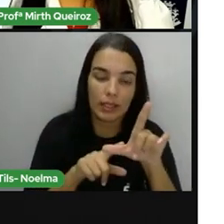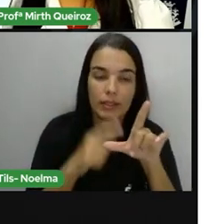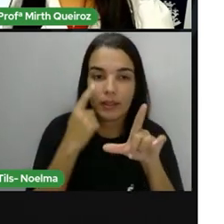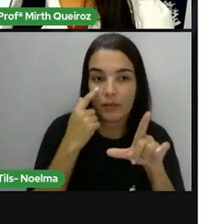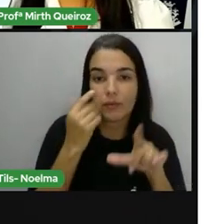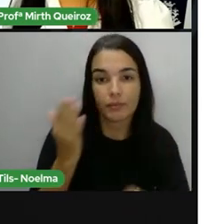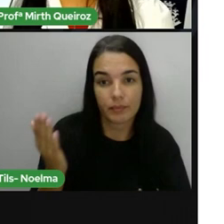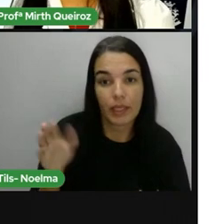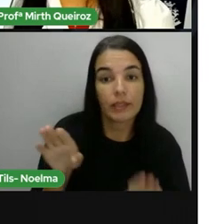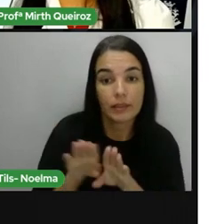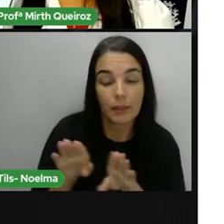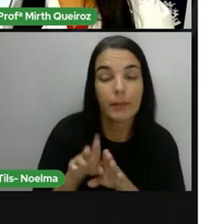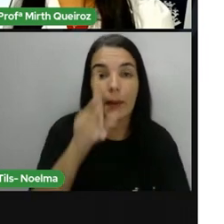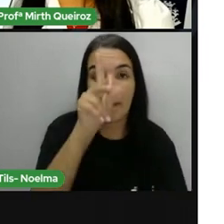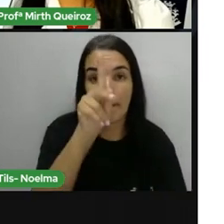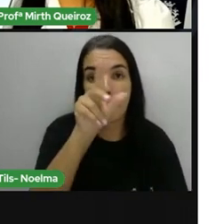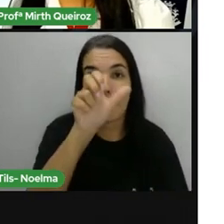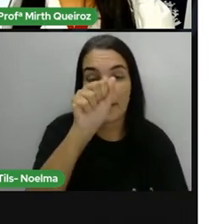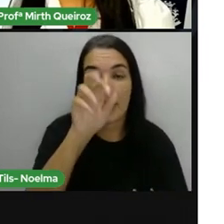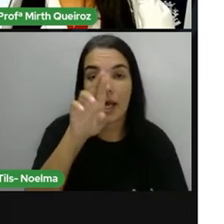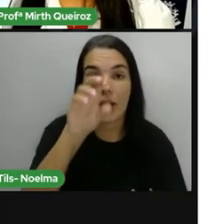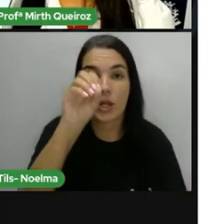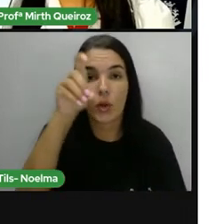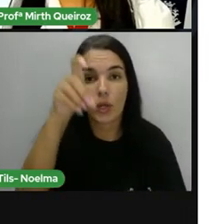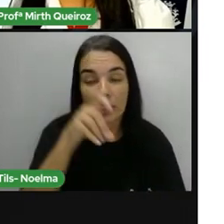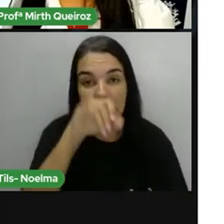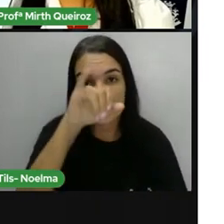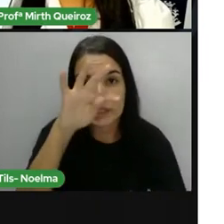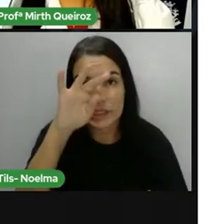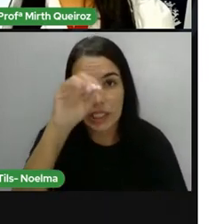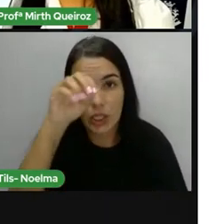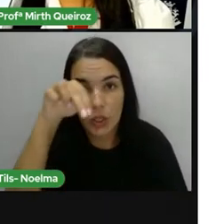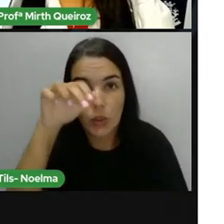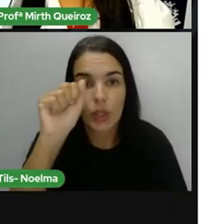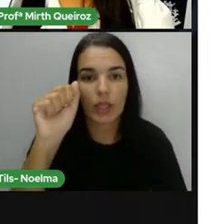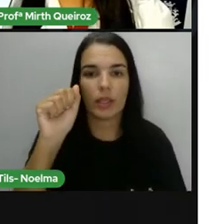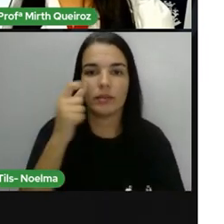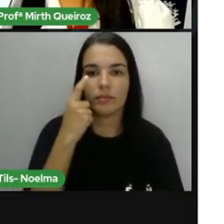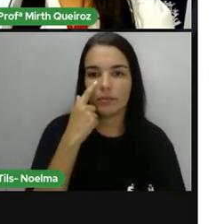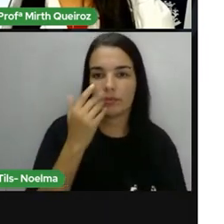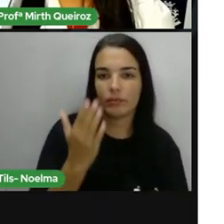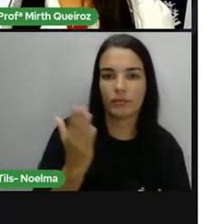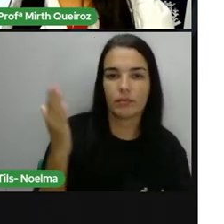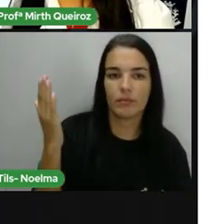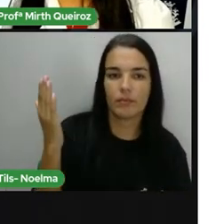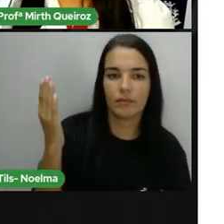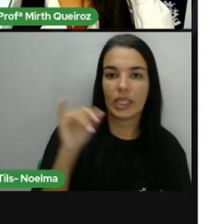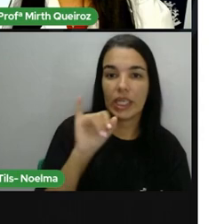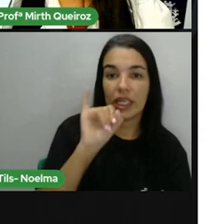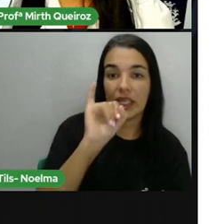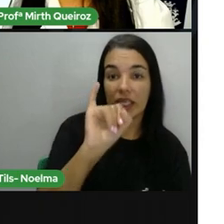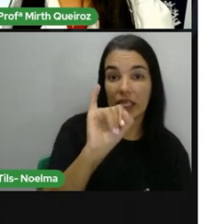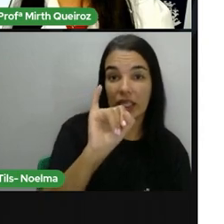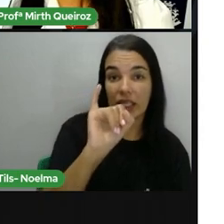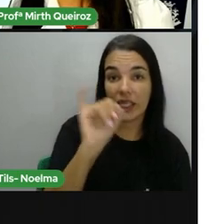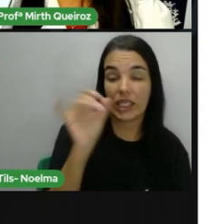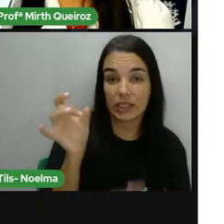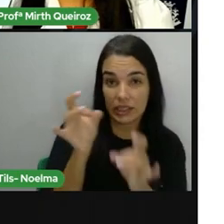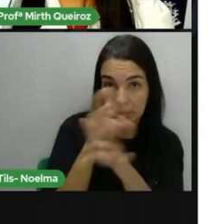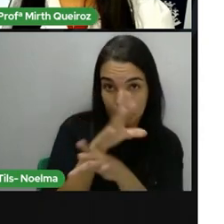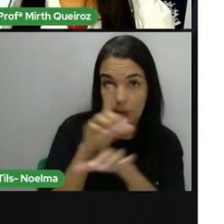e são paroxítonas, então leva acento. Táxi, táxi, júri,